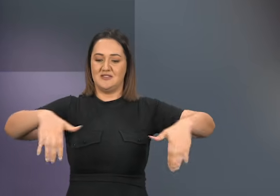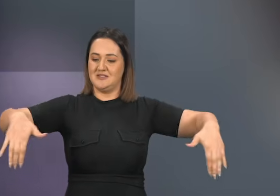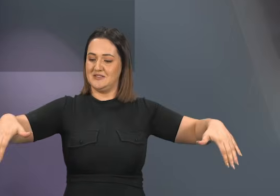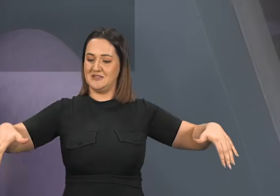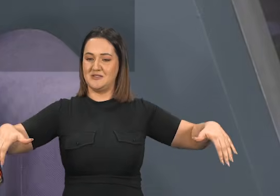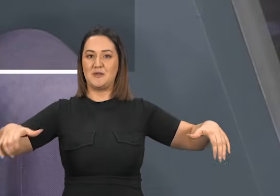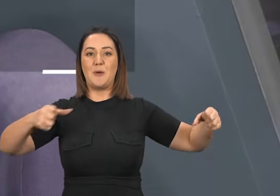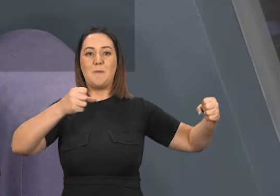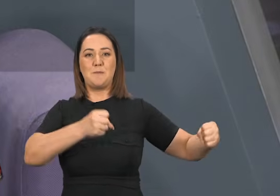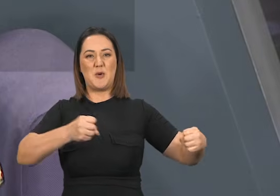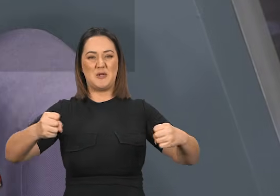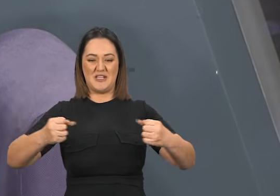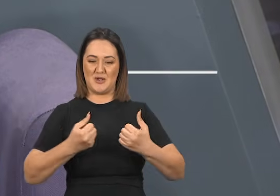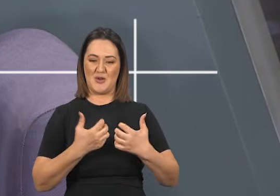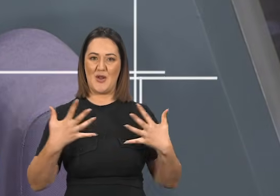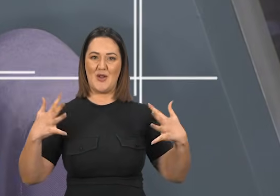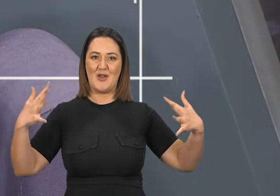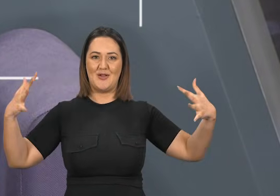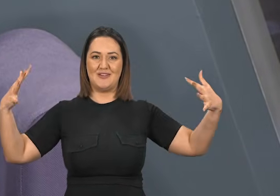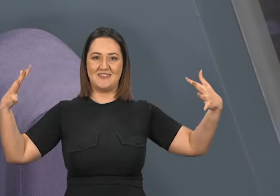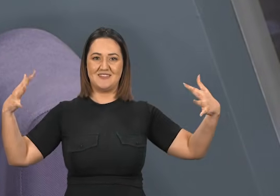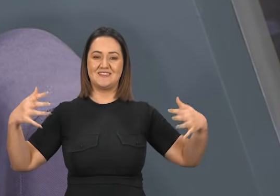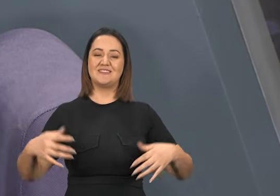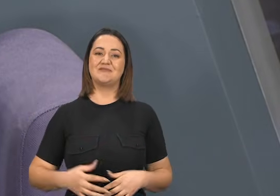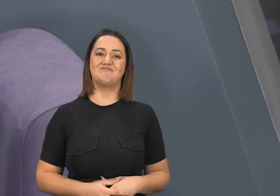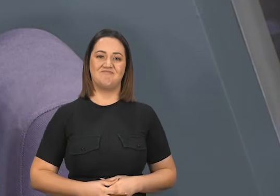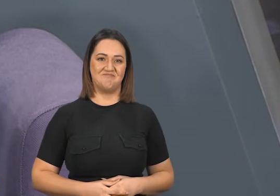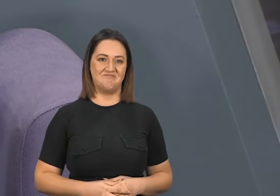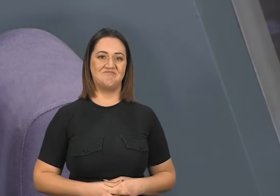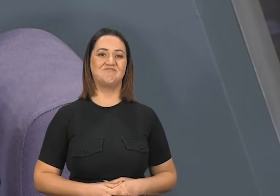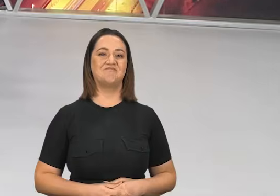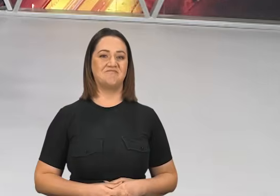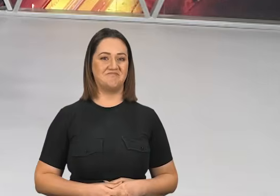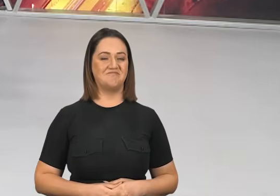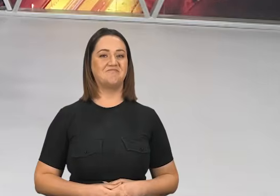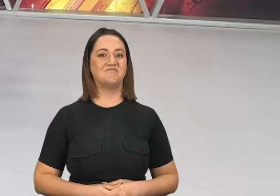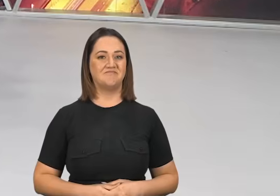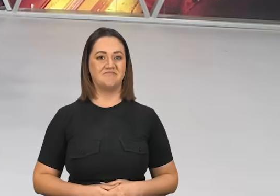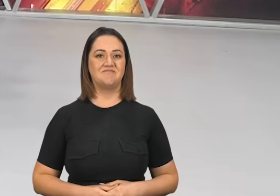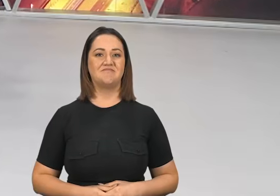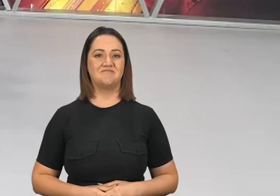glória. Ô bênção de Deus.